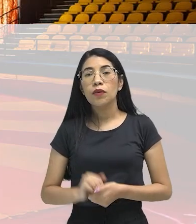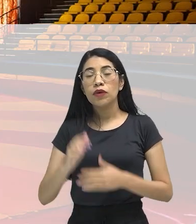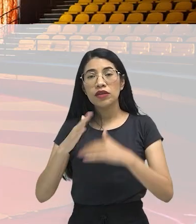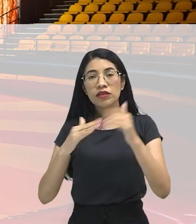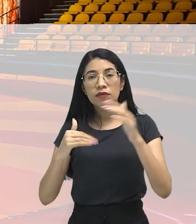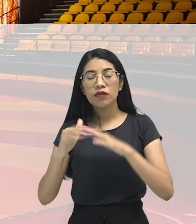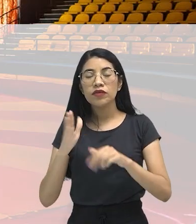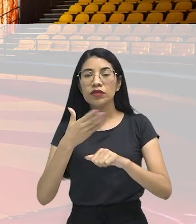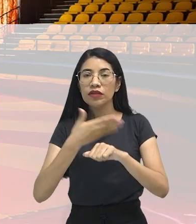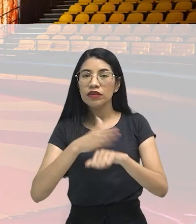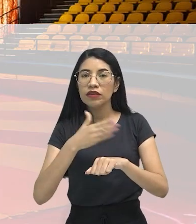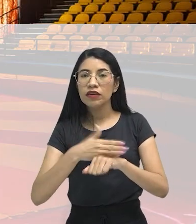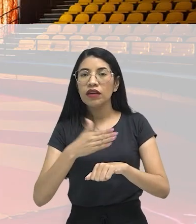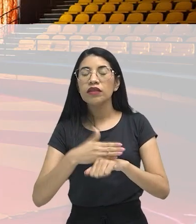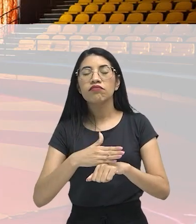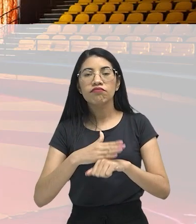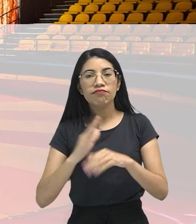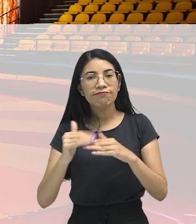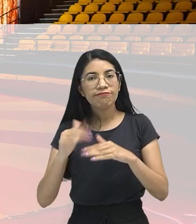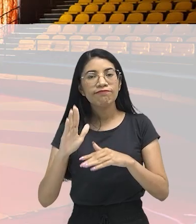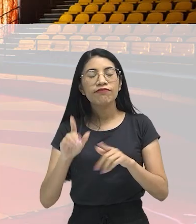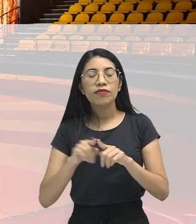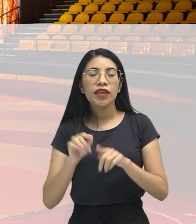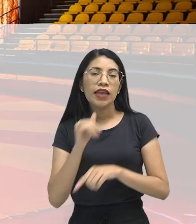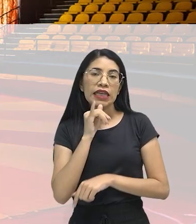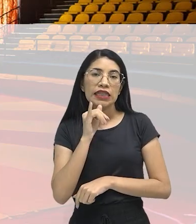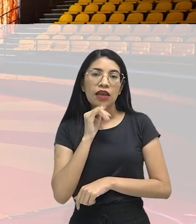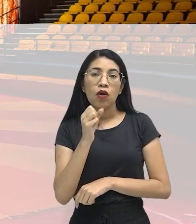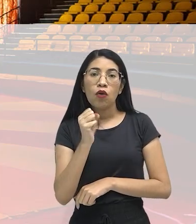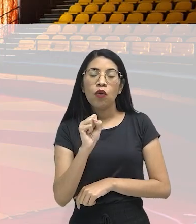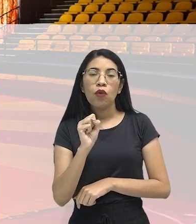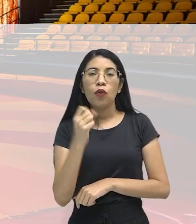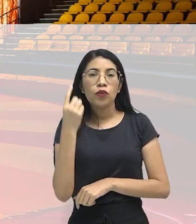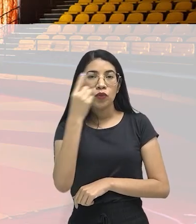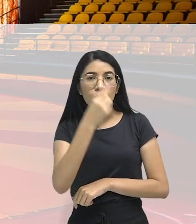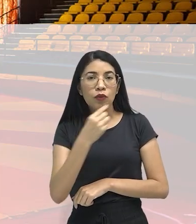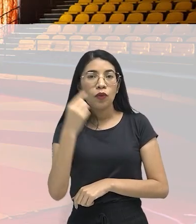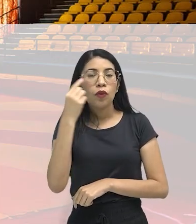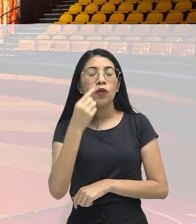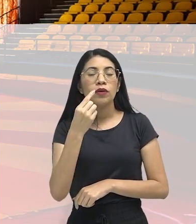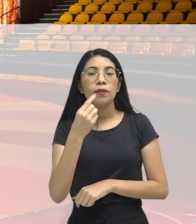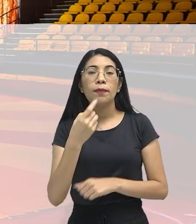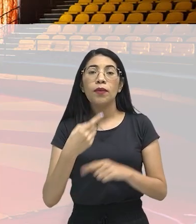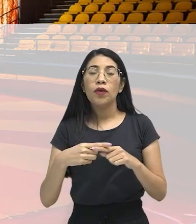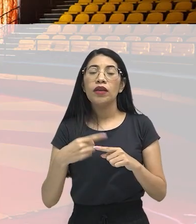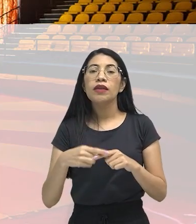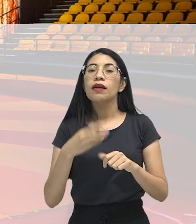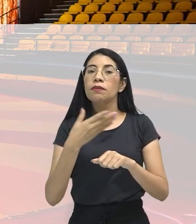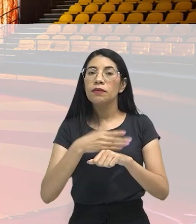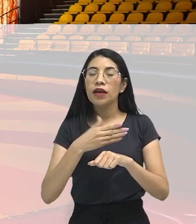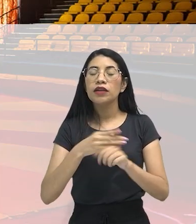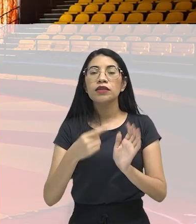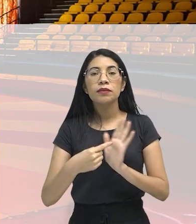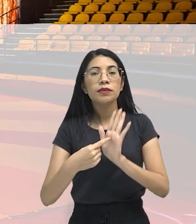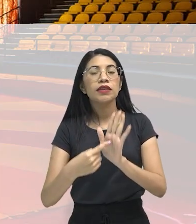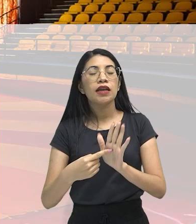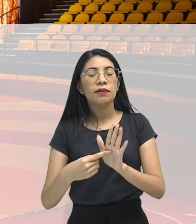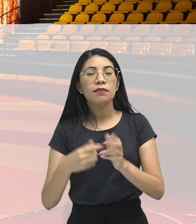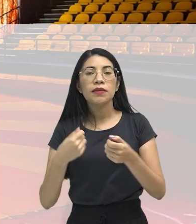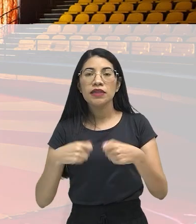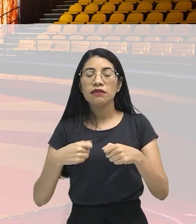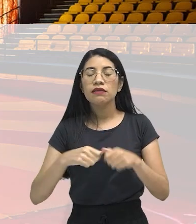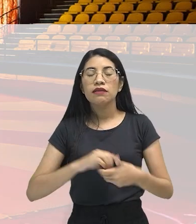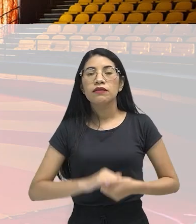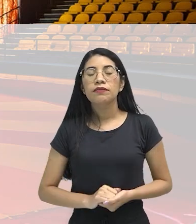ele treina bastante. Vamos supor que umas 8 horas por dia, porque o número exige isso. Vocês já viram o que